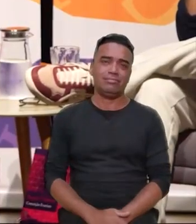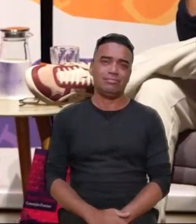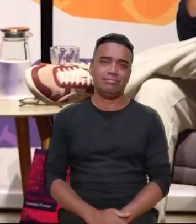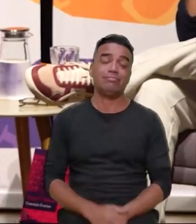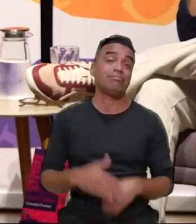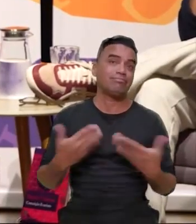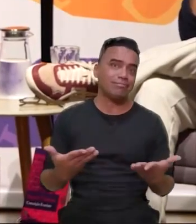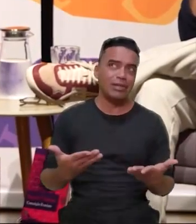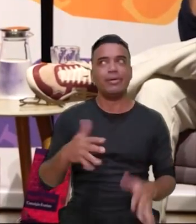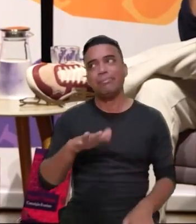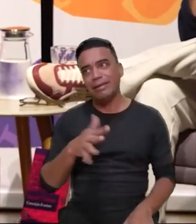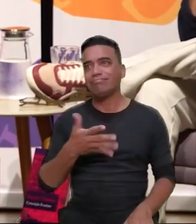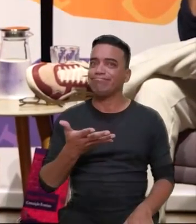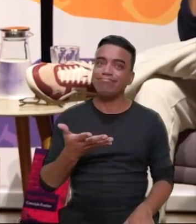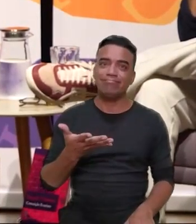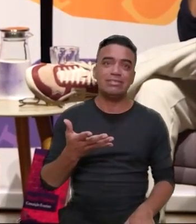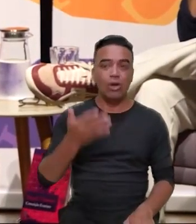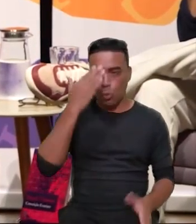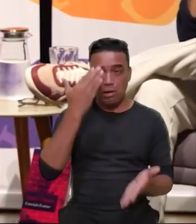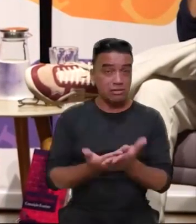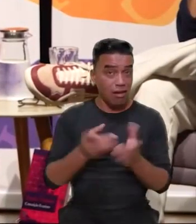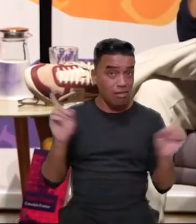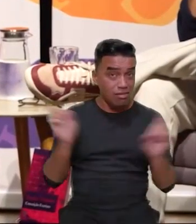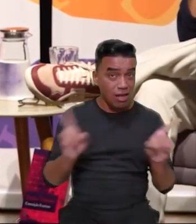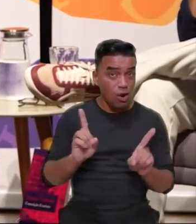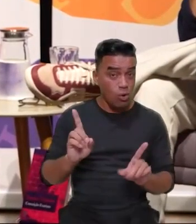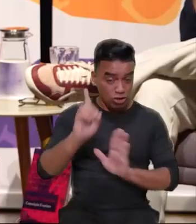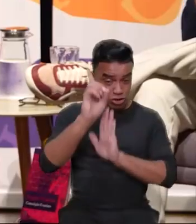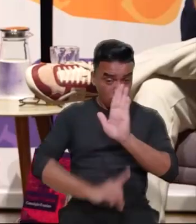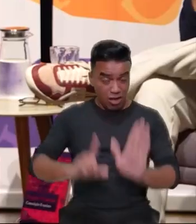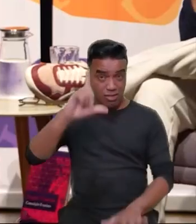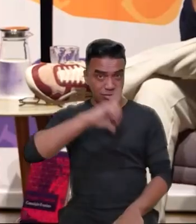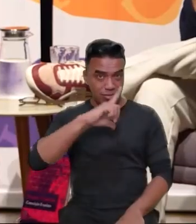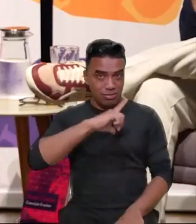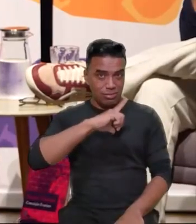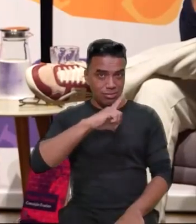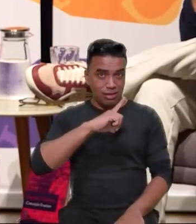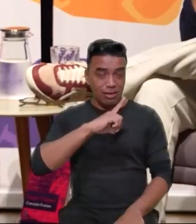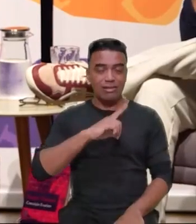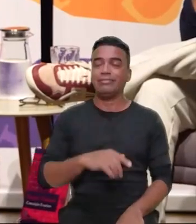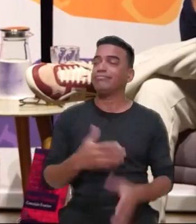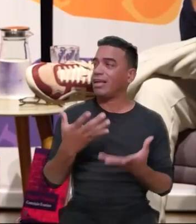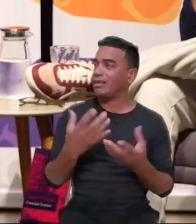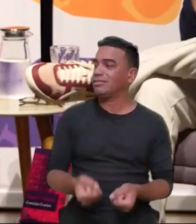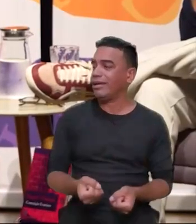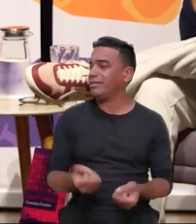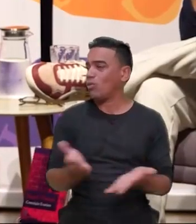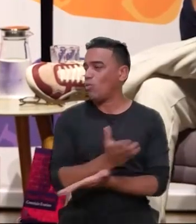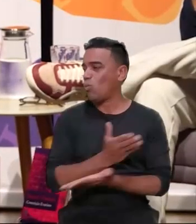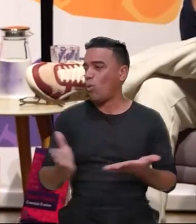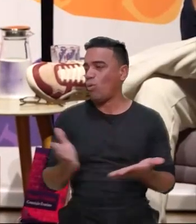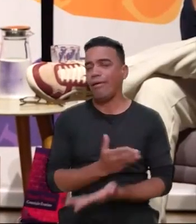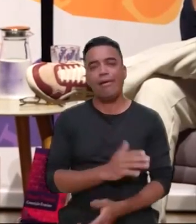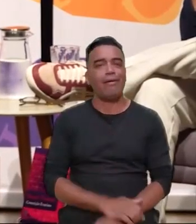Então, é mais ou menos isso. Enquanto não acreditarmos que temos direito, se contenta com pouco, né?